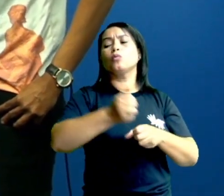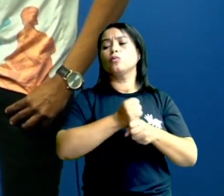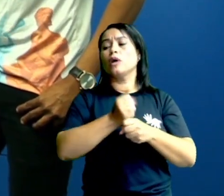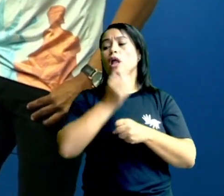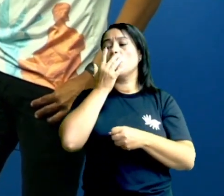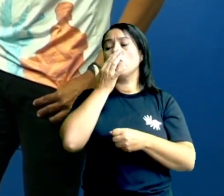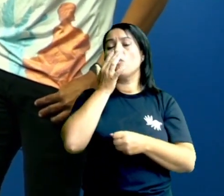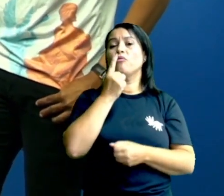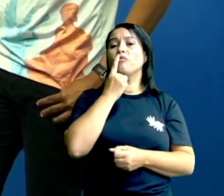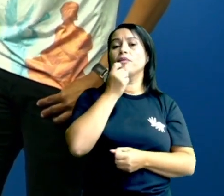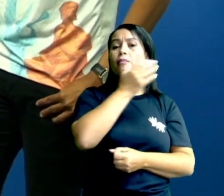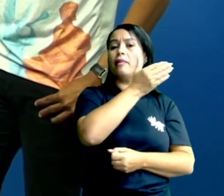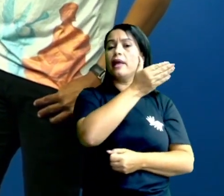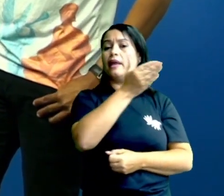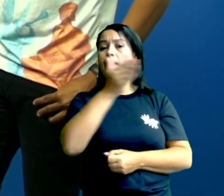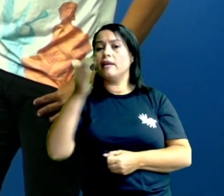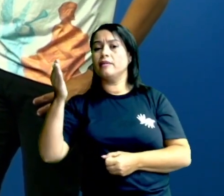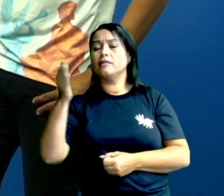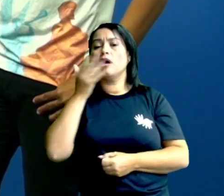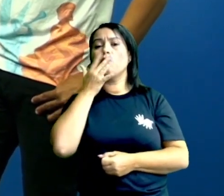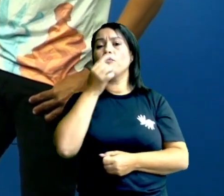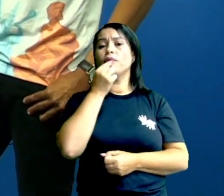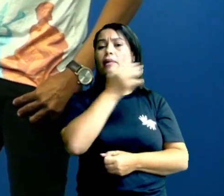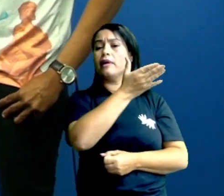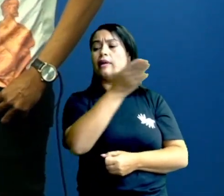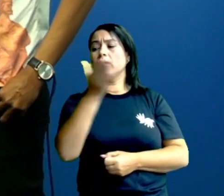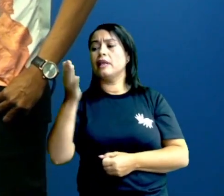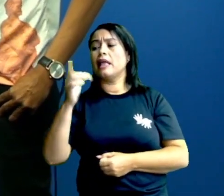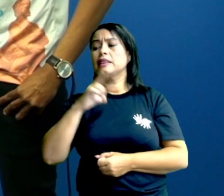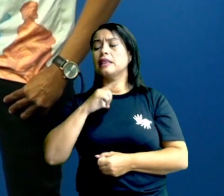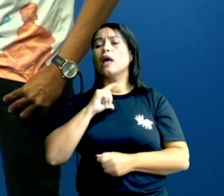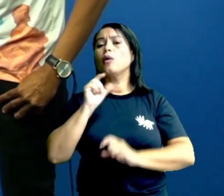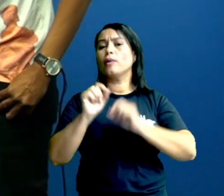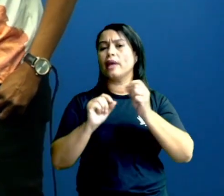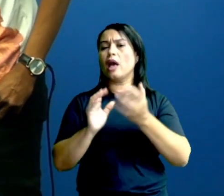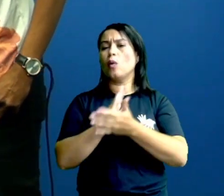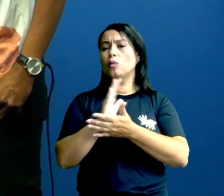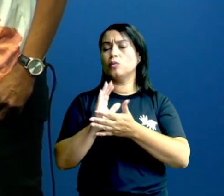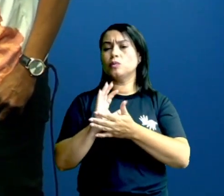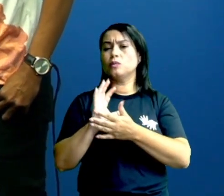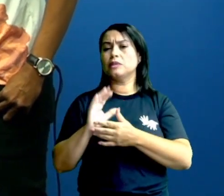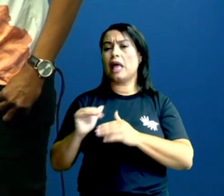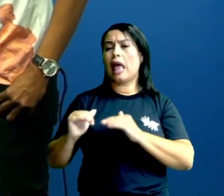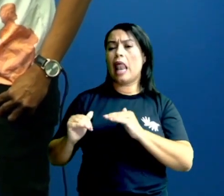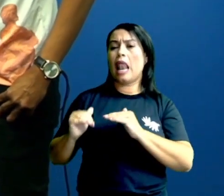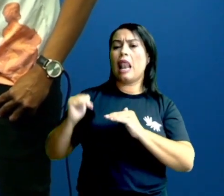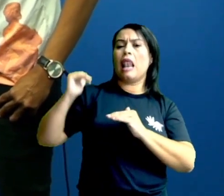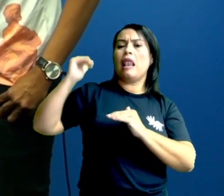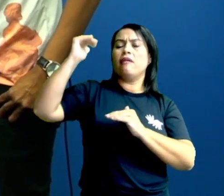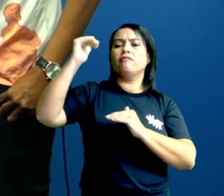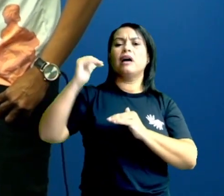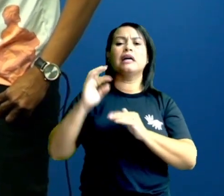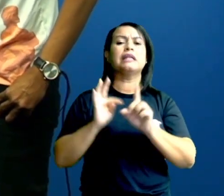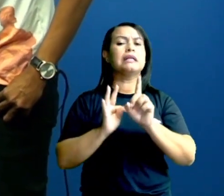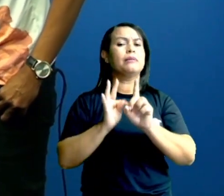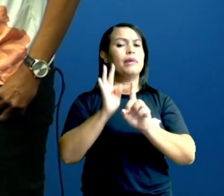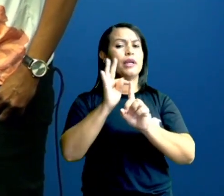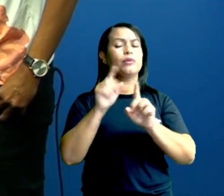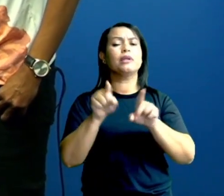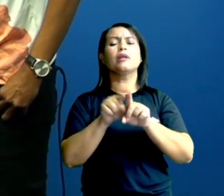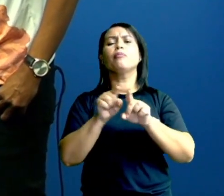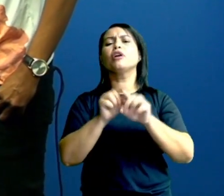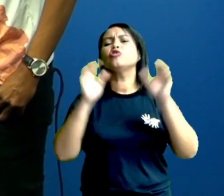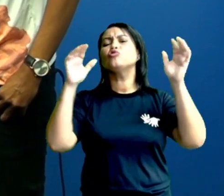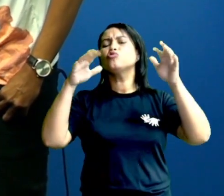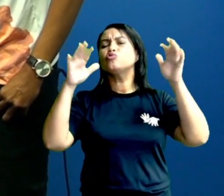linha vermelha aqui demonstra que as temperaturas né para o clima equatorial são sempre elevadas e que você tem chuva sair bem regulares ao longo